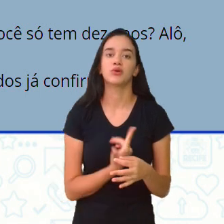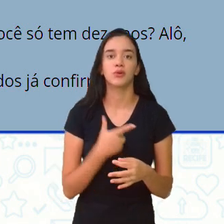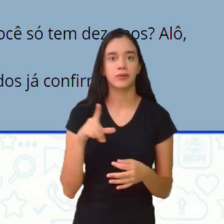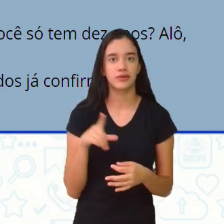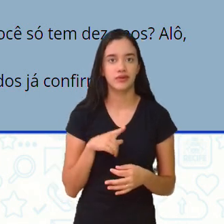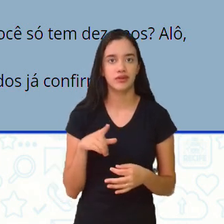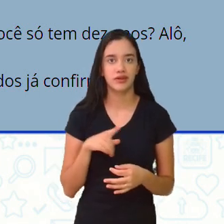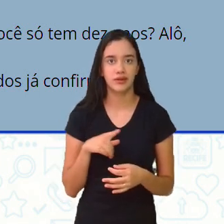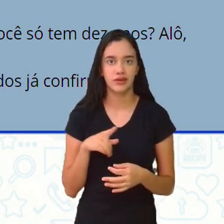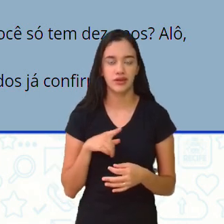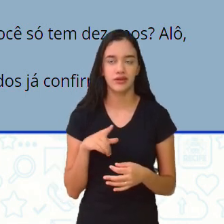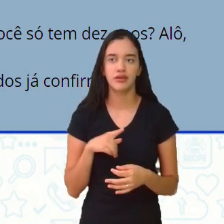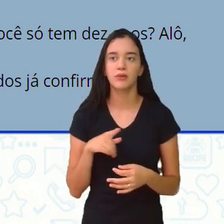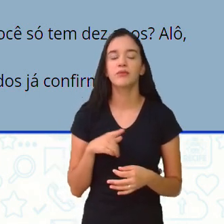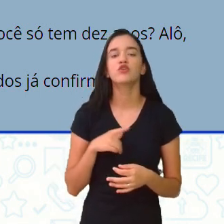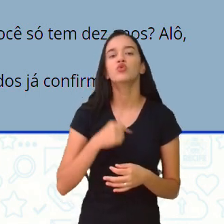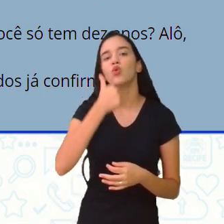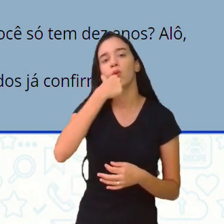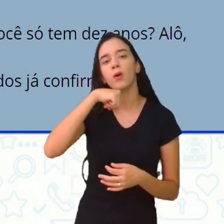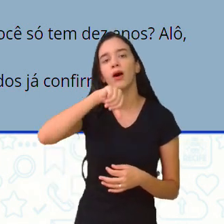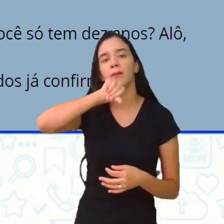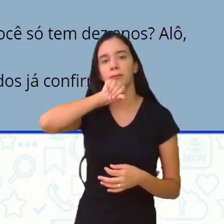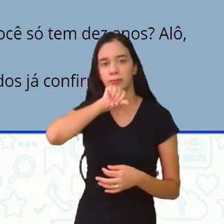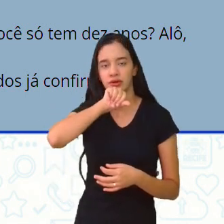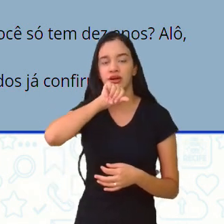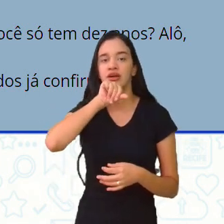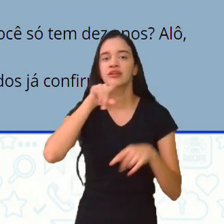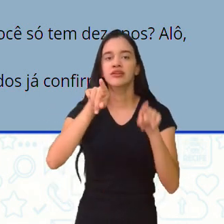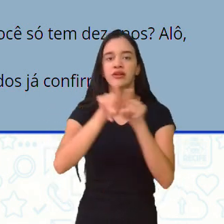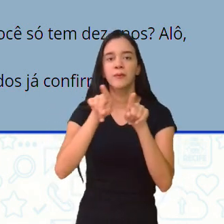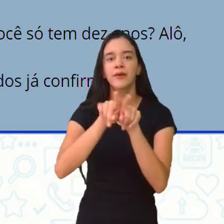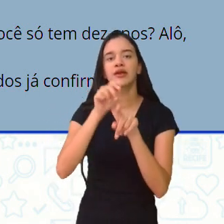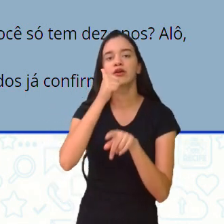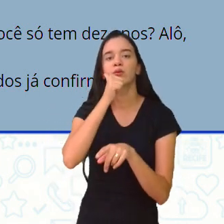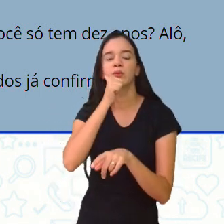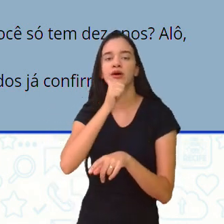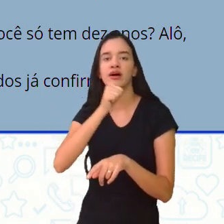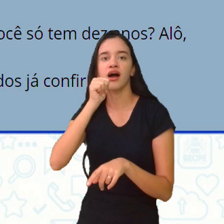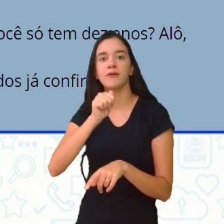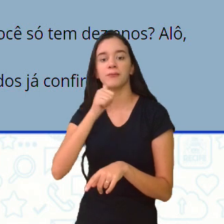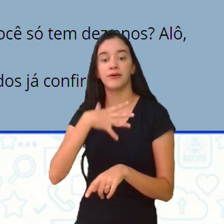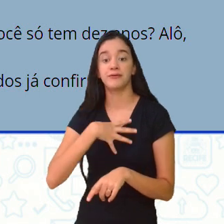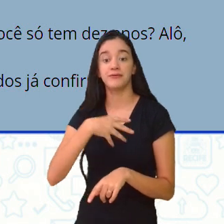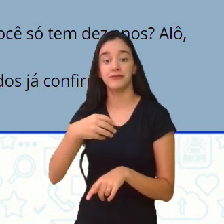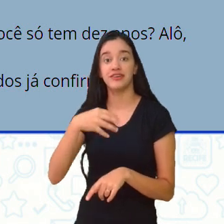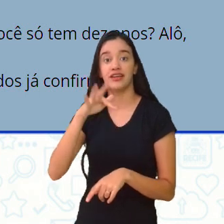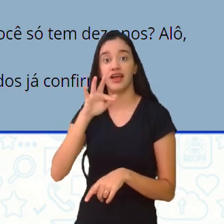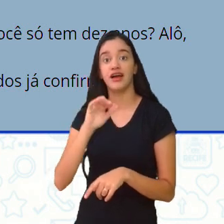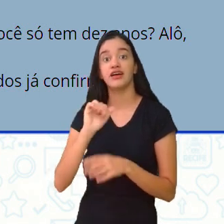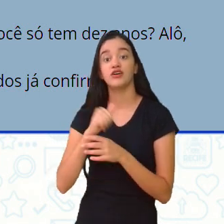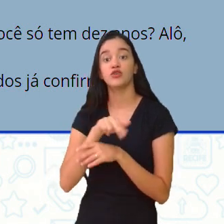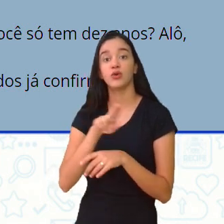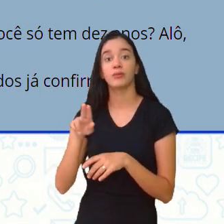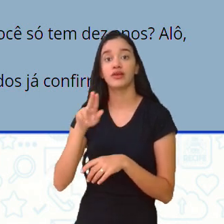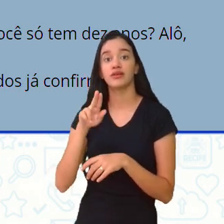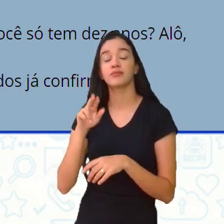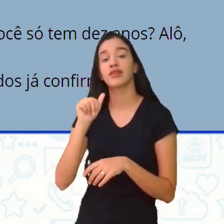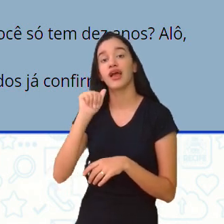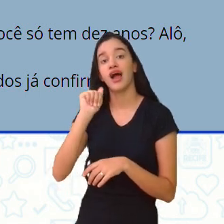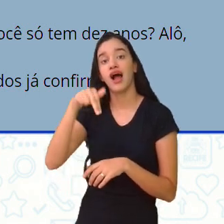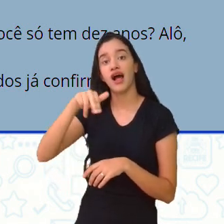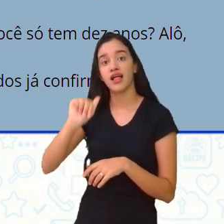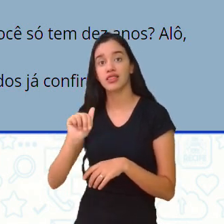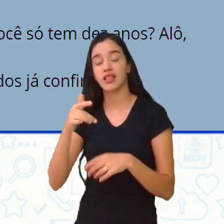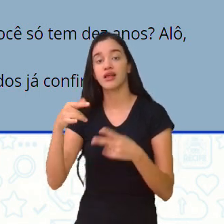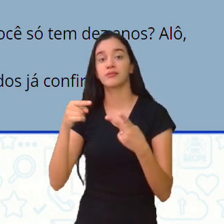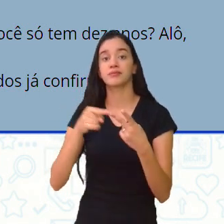temos aqui uma mãe, uma filha chamada Anabela, uma amiga da mãe, Carol, uma